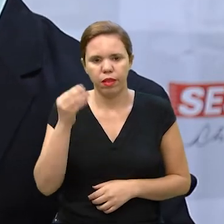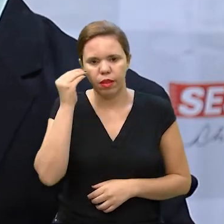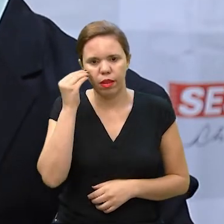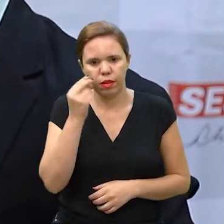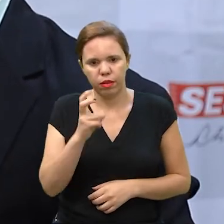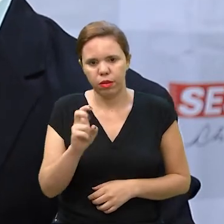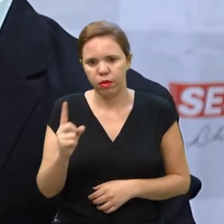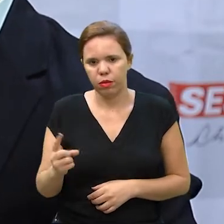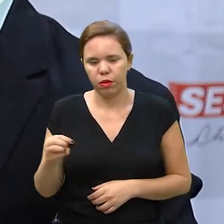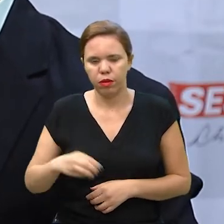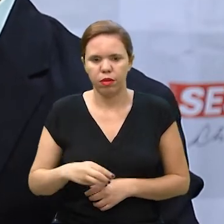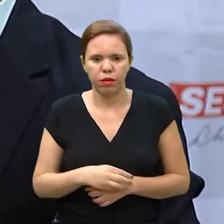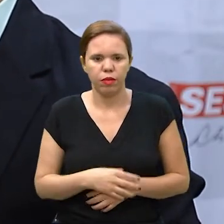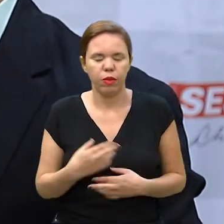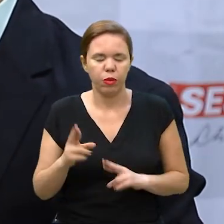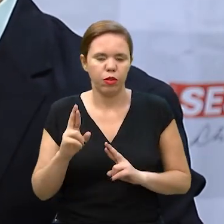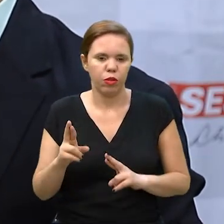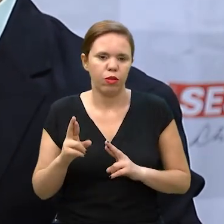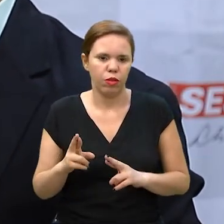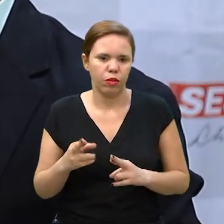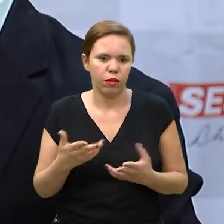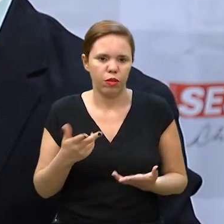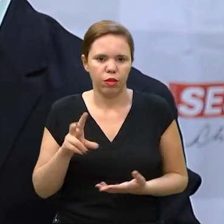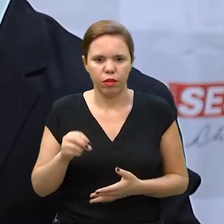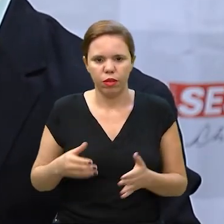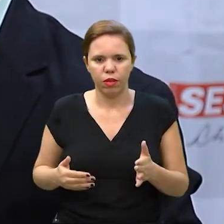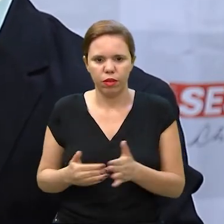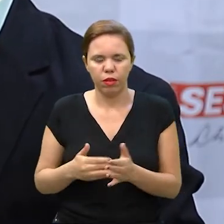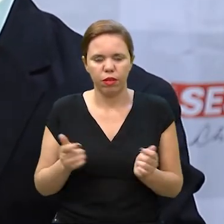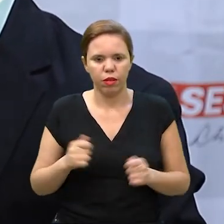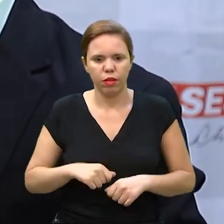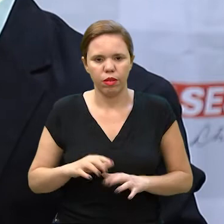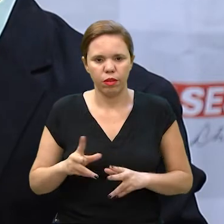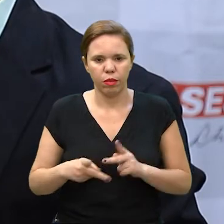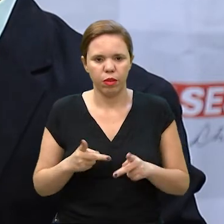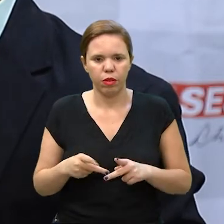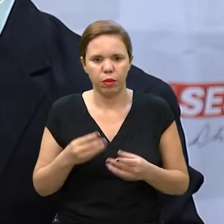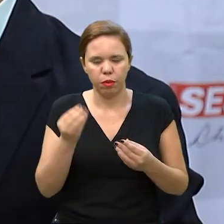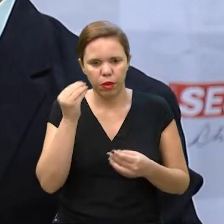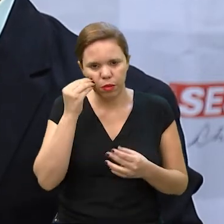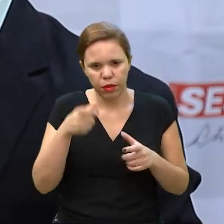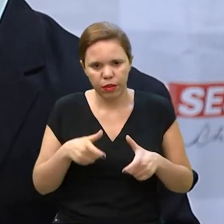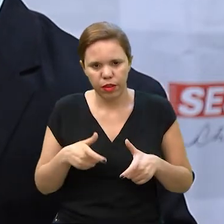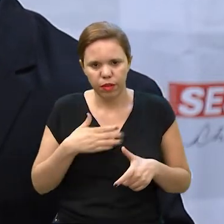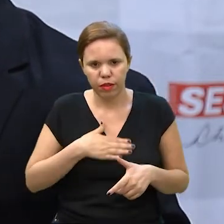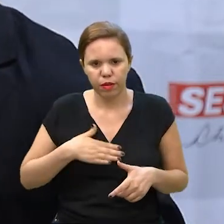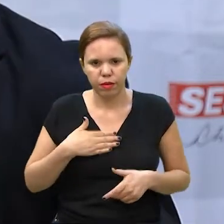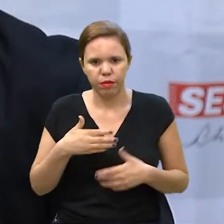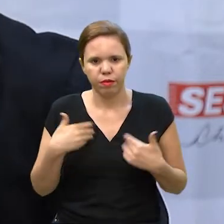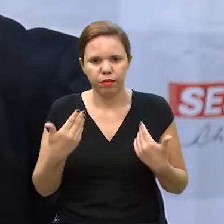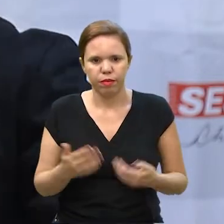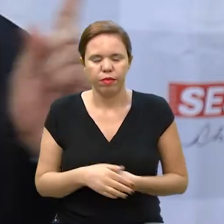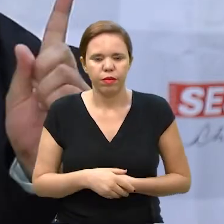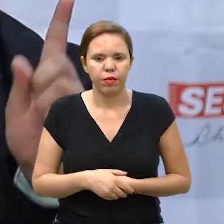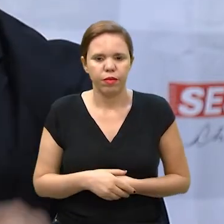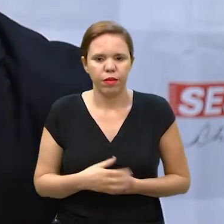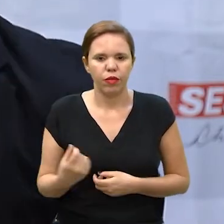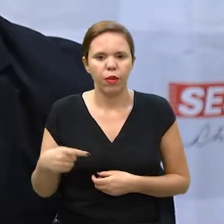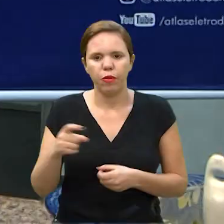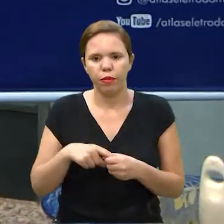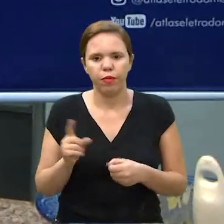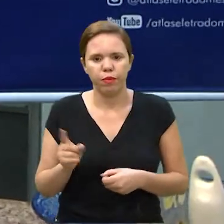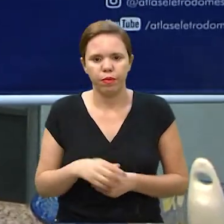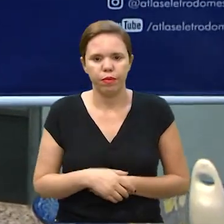51 minutos. Então, vamos torcer para que agora fique 50 cravados e que todos possamos provar o prato com satisfação e alegria. Vamos fazer o seguinte. Vamos para lá,